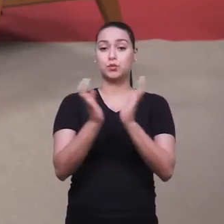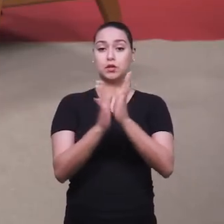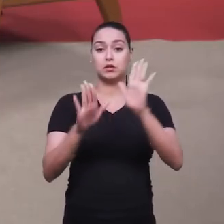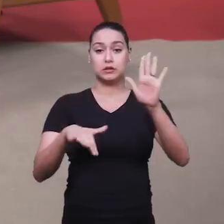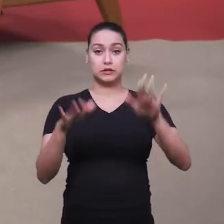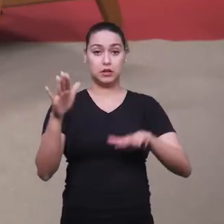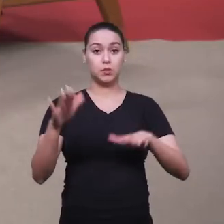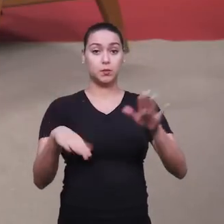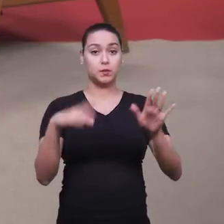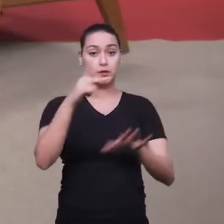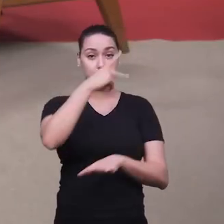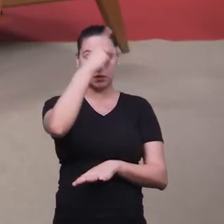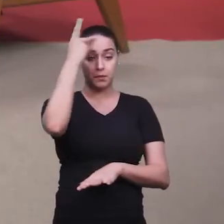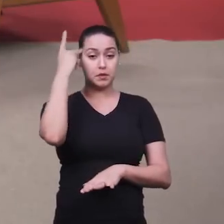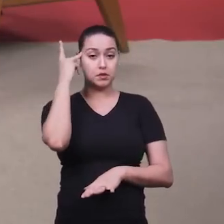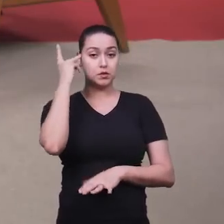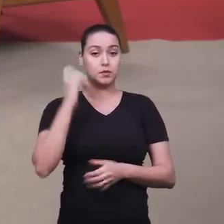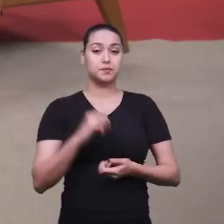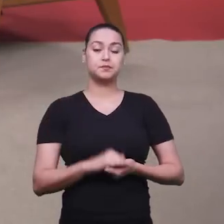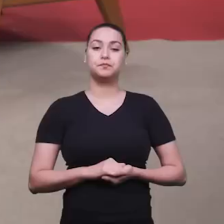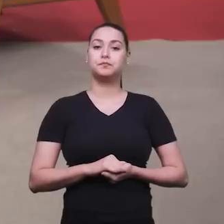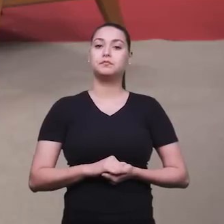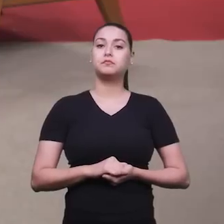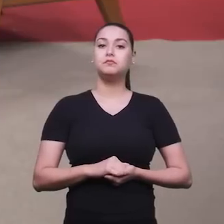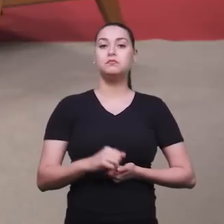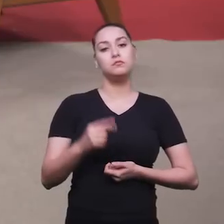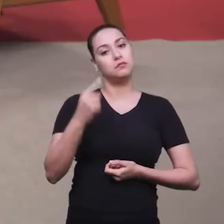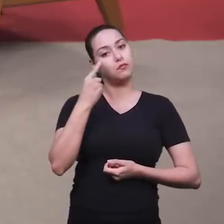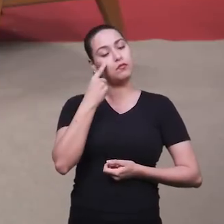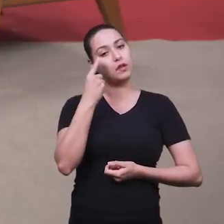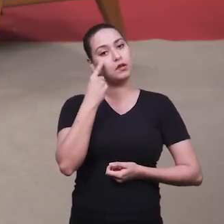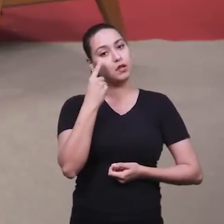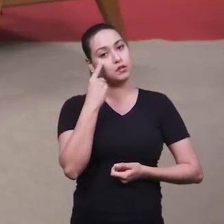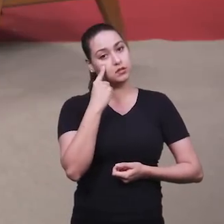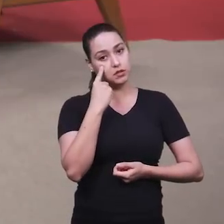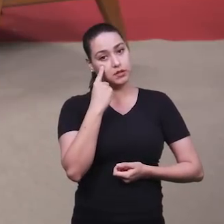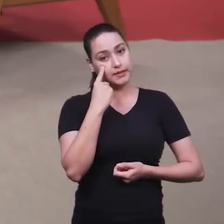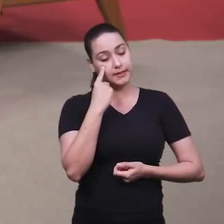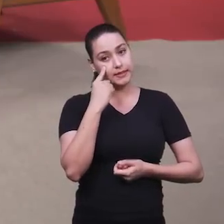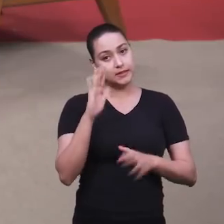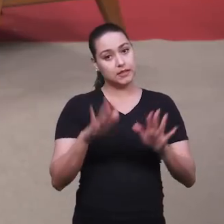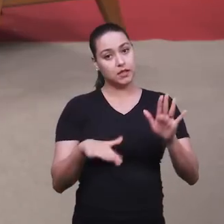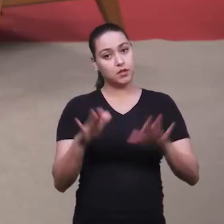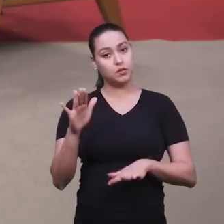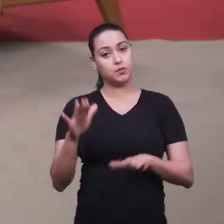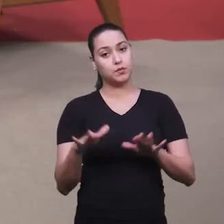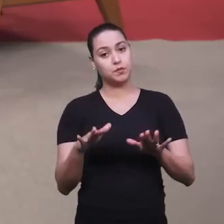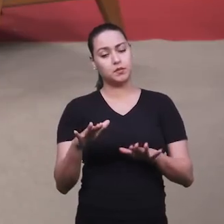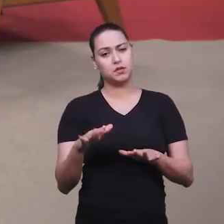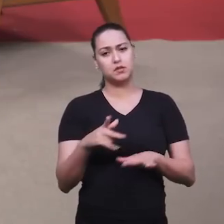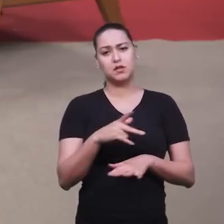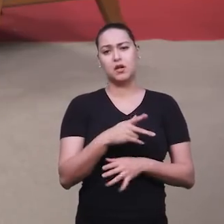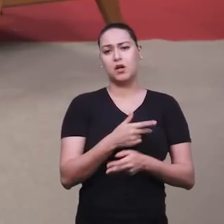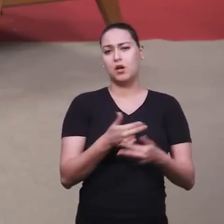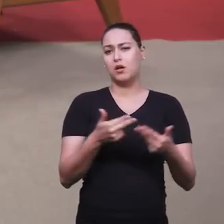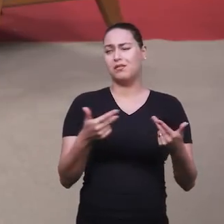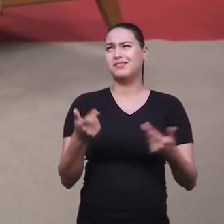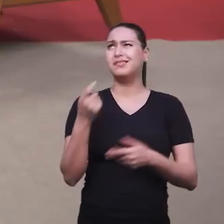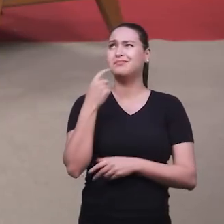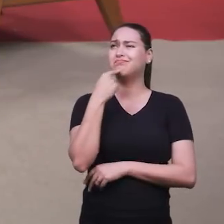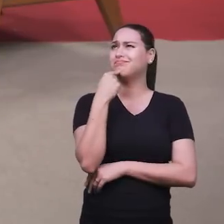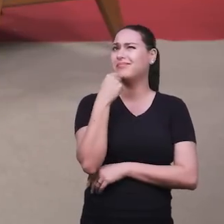alguns grupos, né, algumas pessoas. Havia um critério. E que nos chama a atenção porque algumas coisas